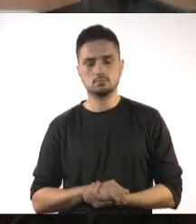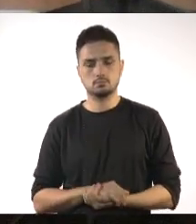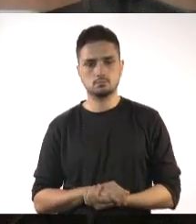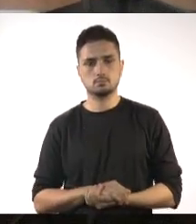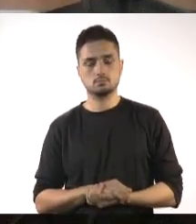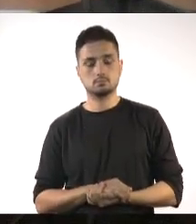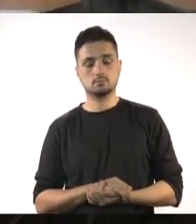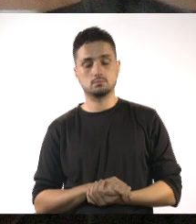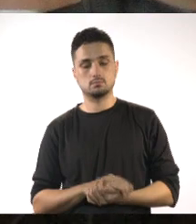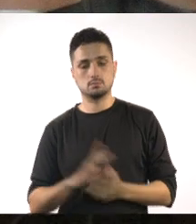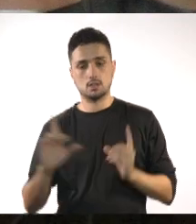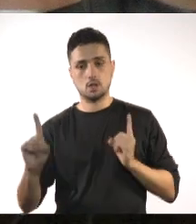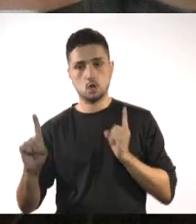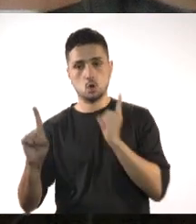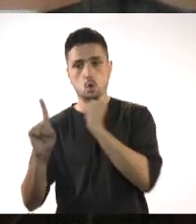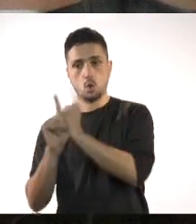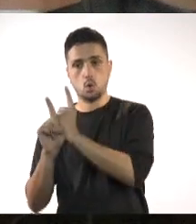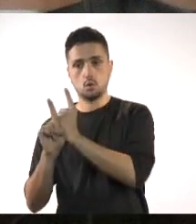ao encontro do outro,